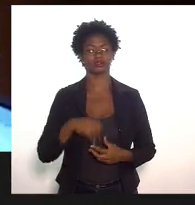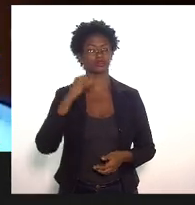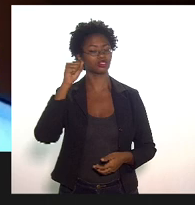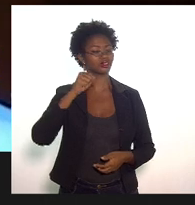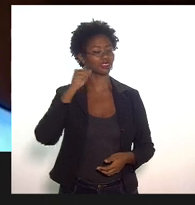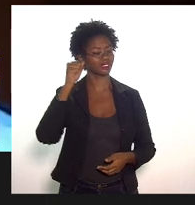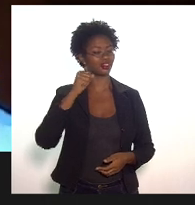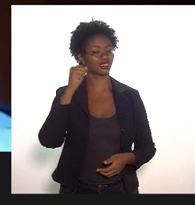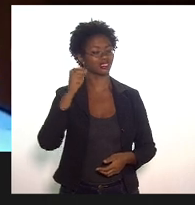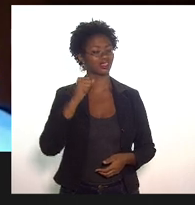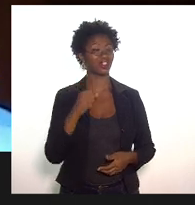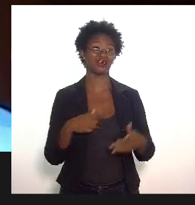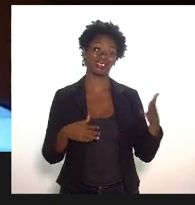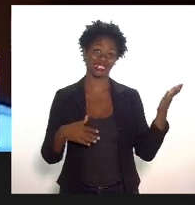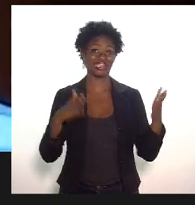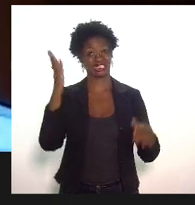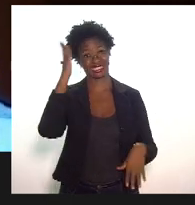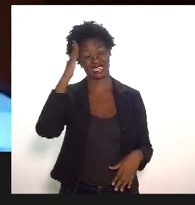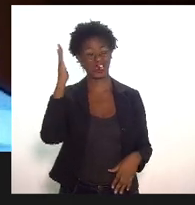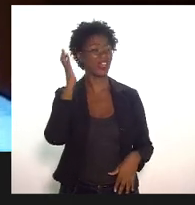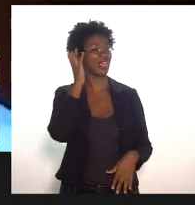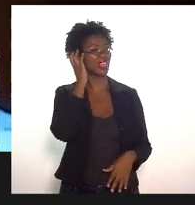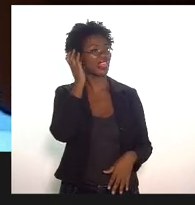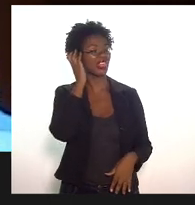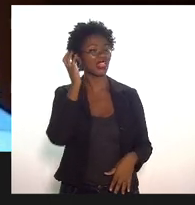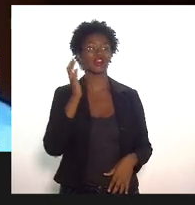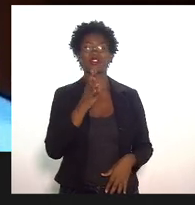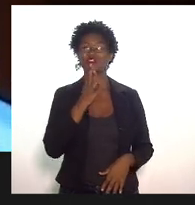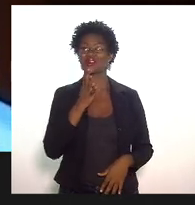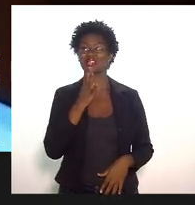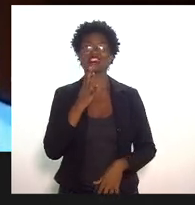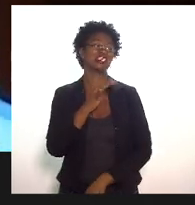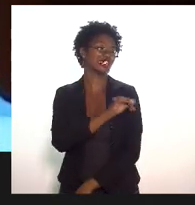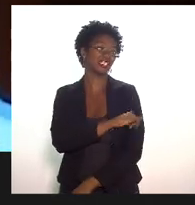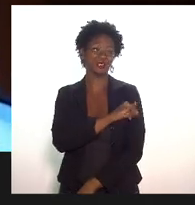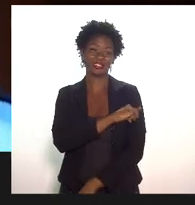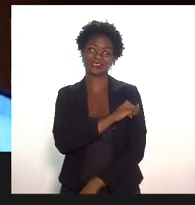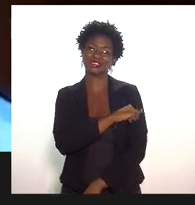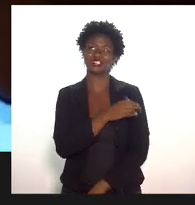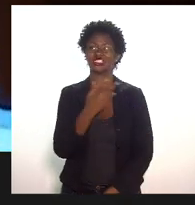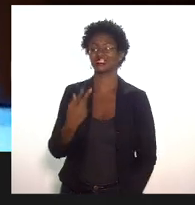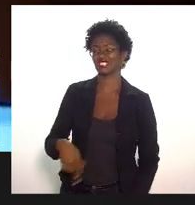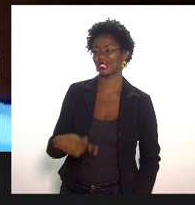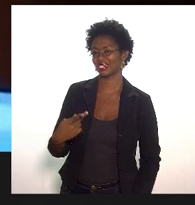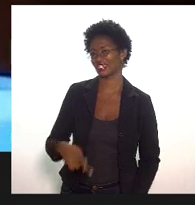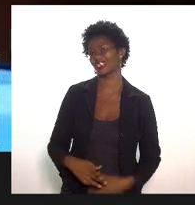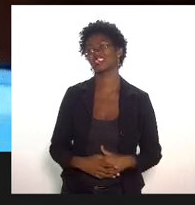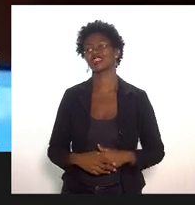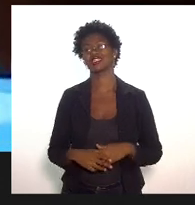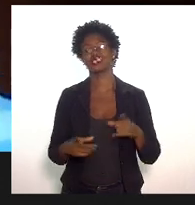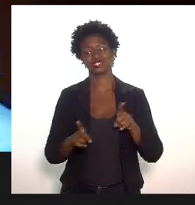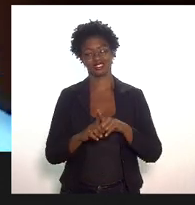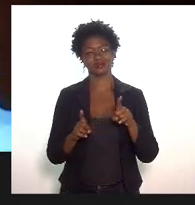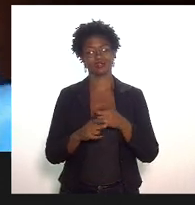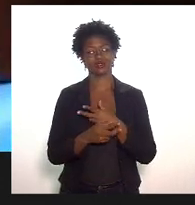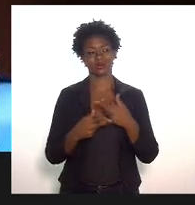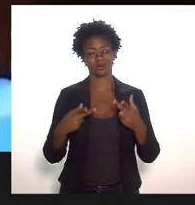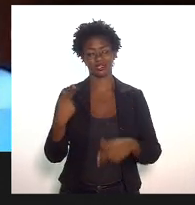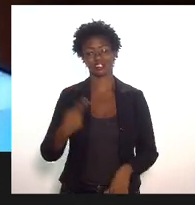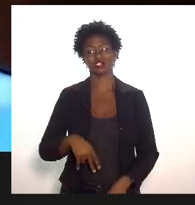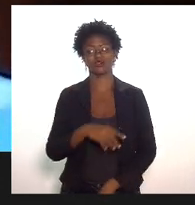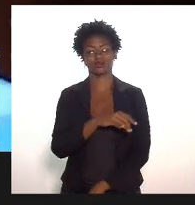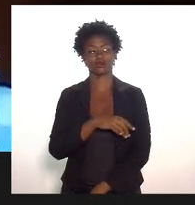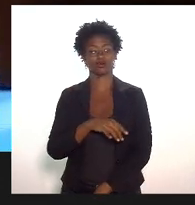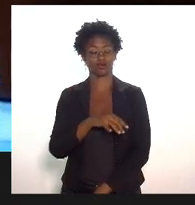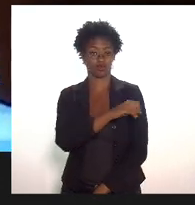embora do Mato Grosso do Sul, conhece bem o Rio de Janeiro e conhece bem aspectos, né, do nosso estado. E o Felipe